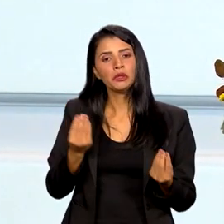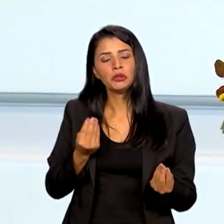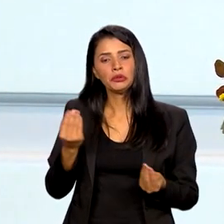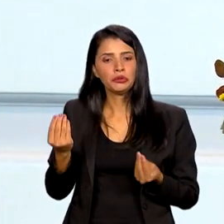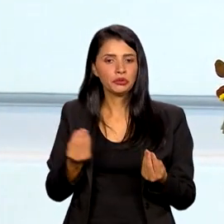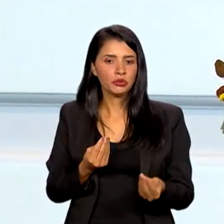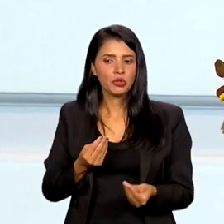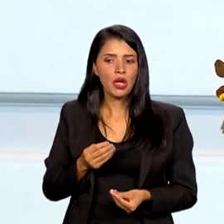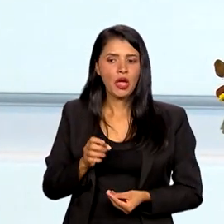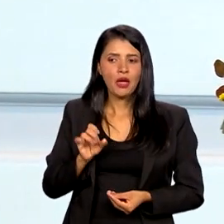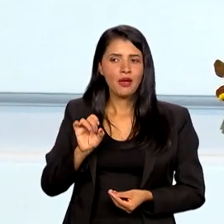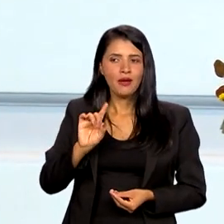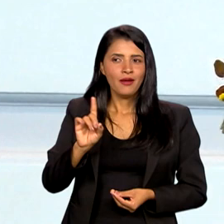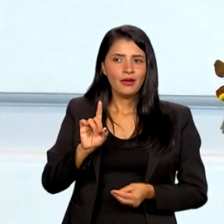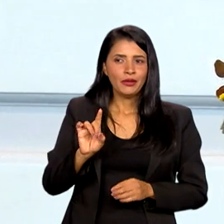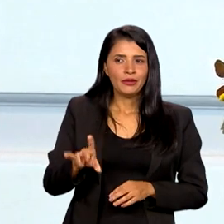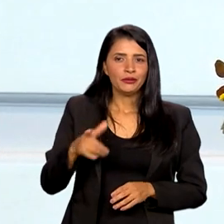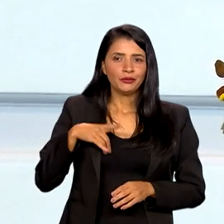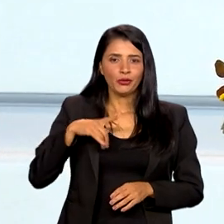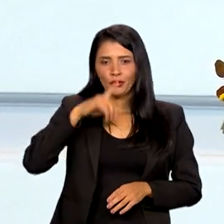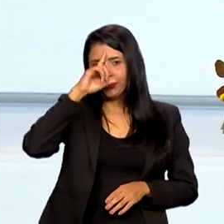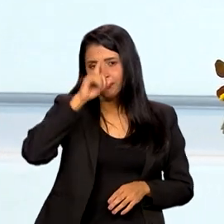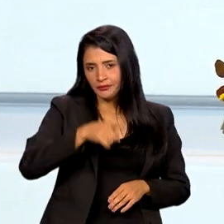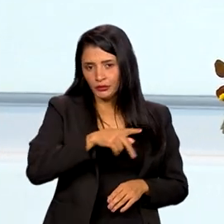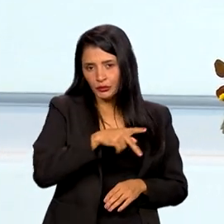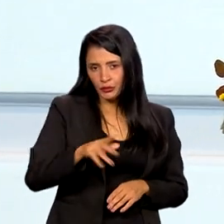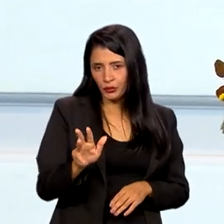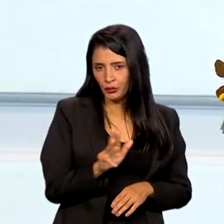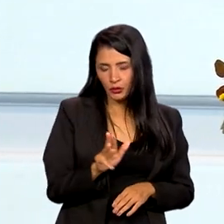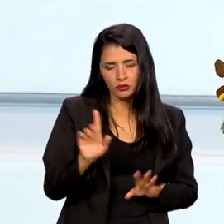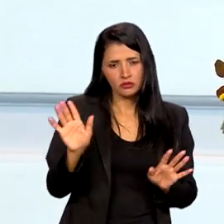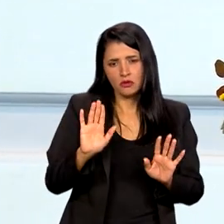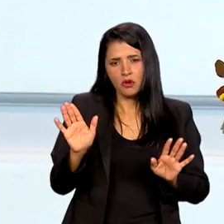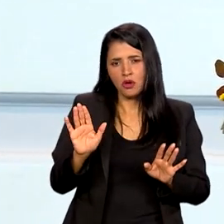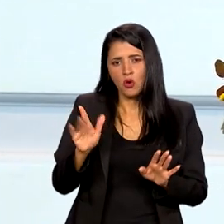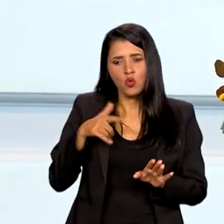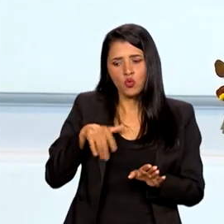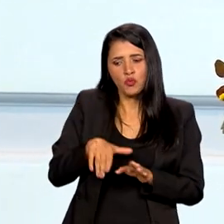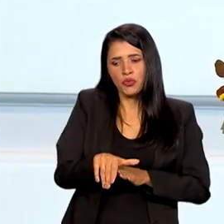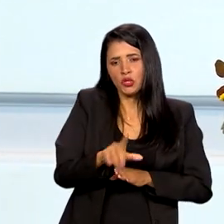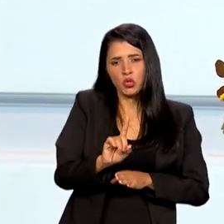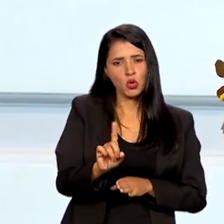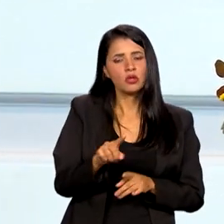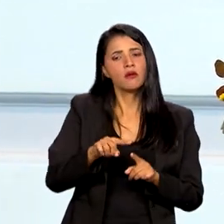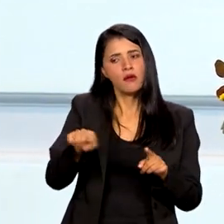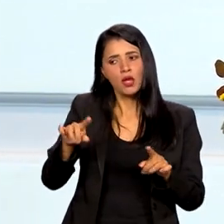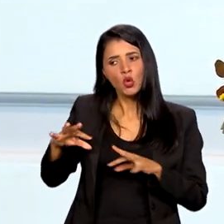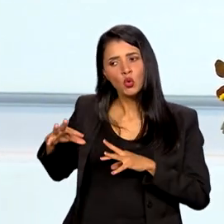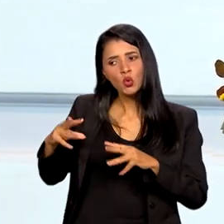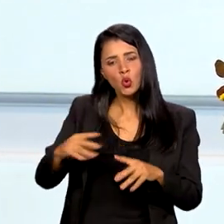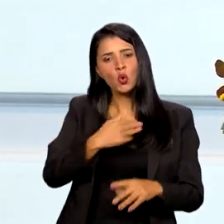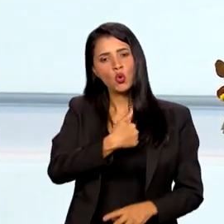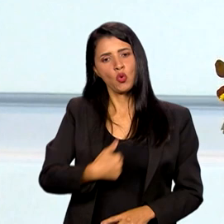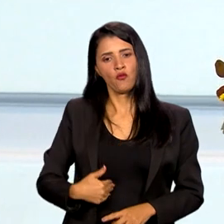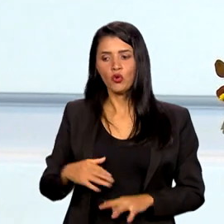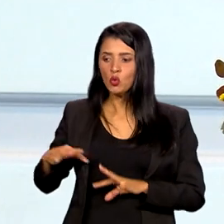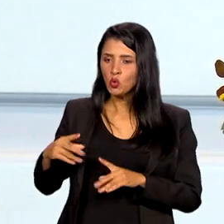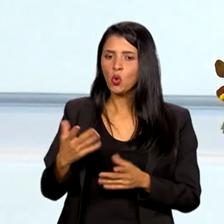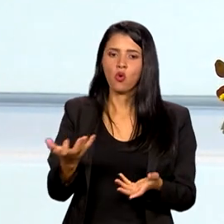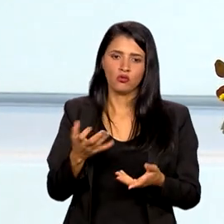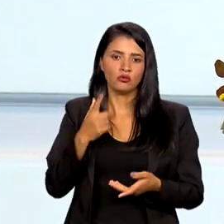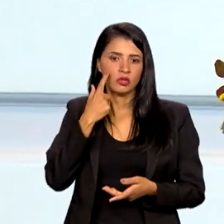não é só uma determinação do presidente Lula, uma orientação, é uma disposição de todo o governo, todo mundo quer fechar o